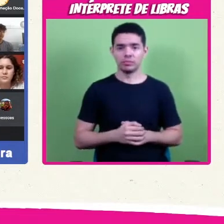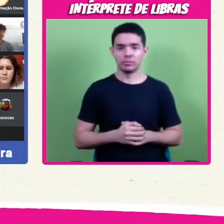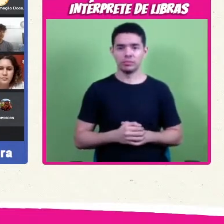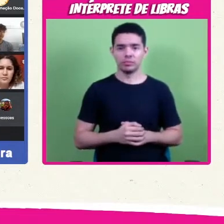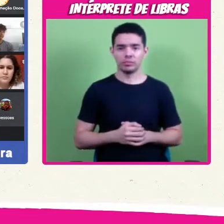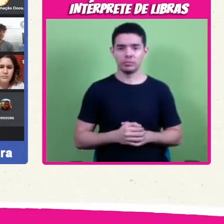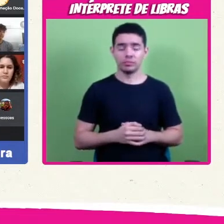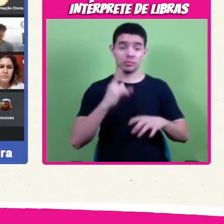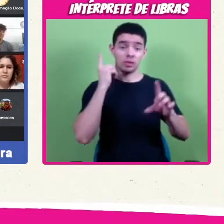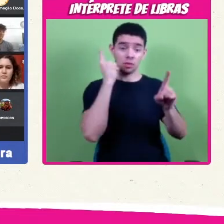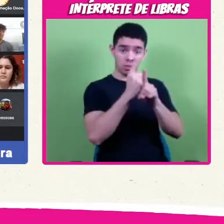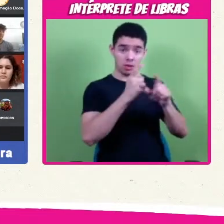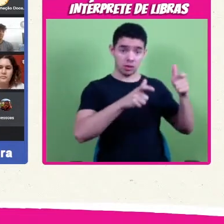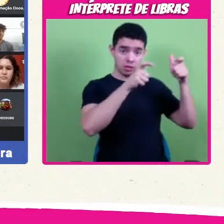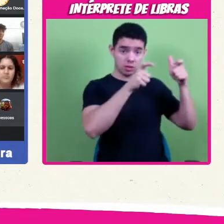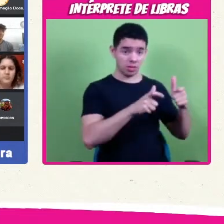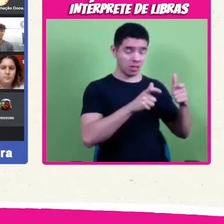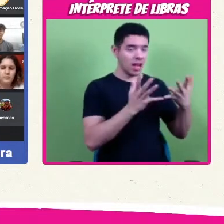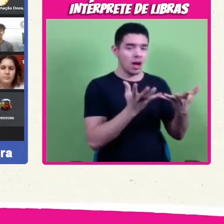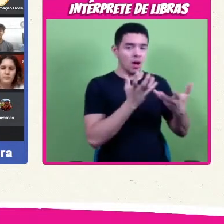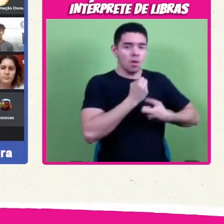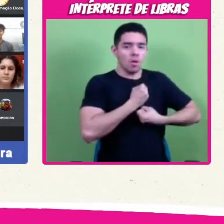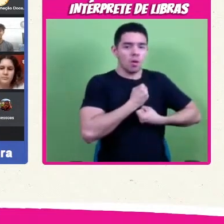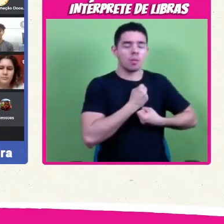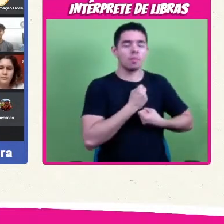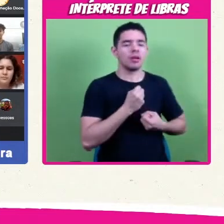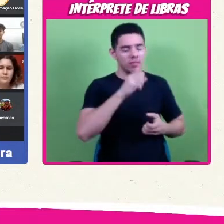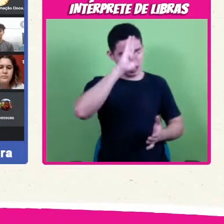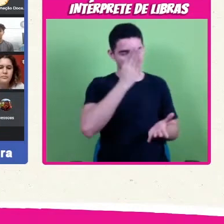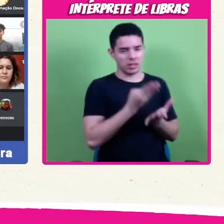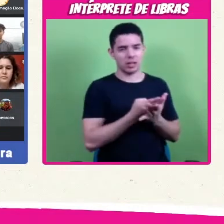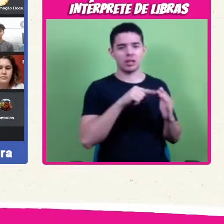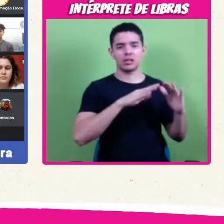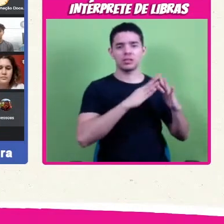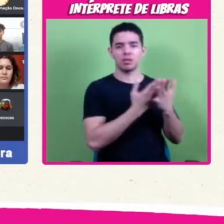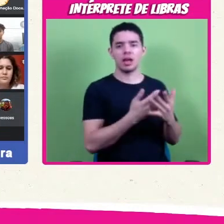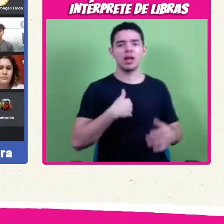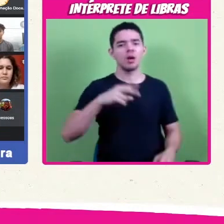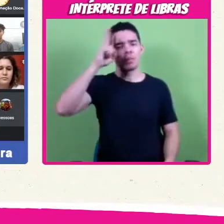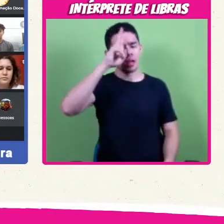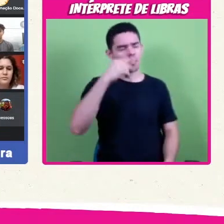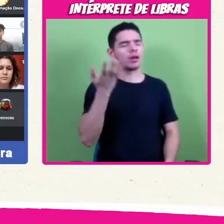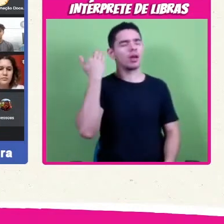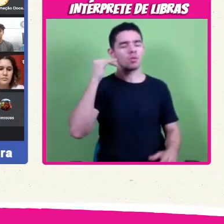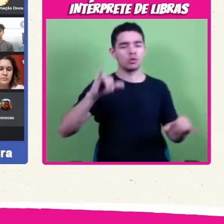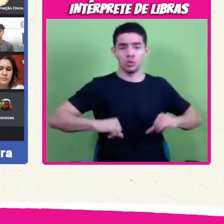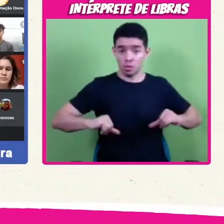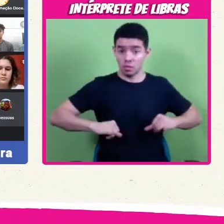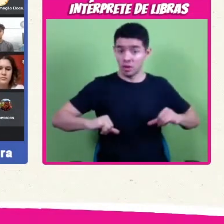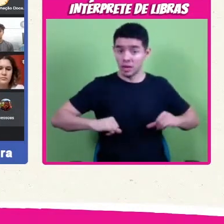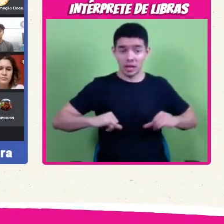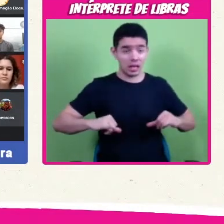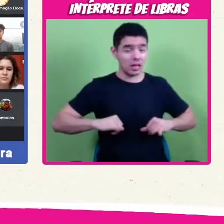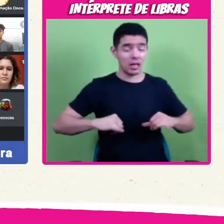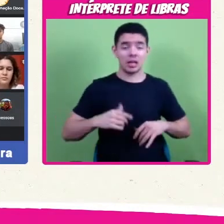encontrar na escola esse lugar de acolhimento me fez acreditar na escola. E eu lembro que eu sofri muito bullying na minha escola quando eu era pequena,